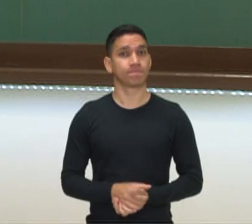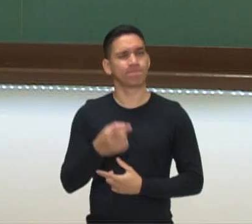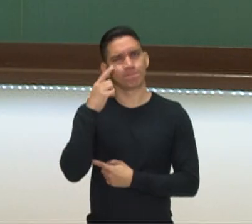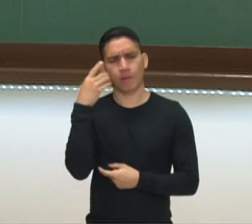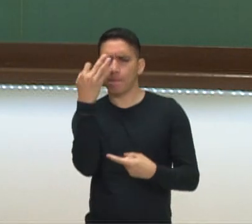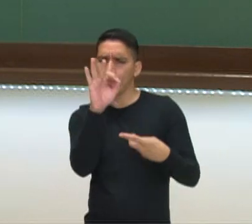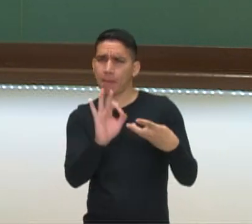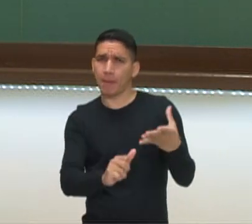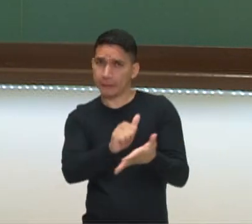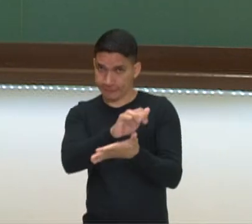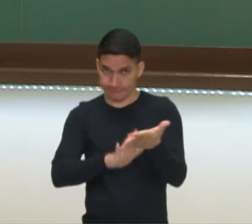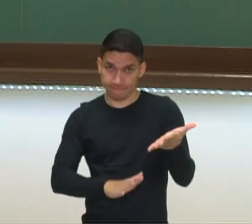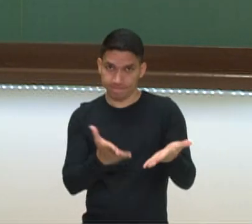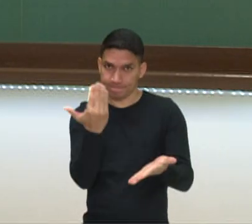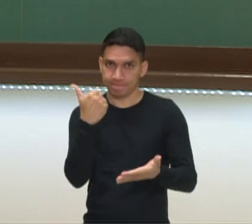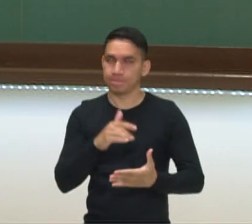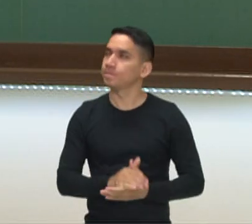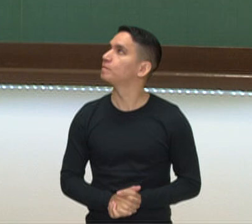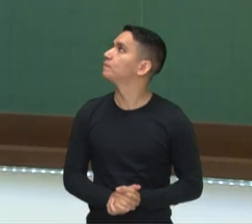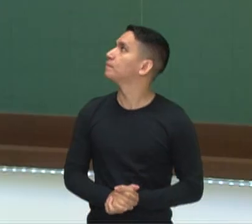Vamos fazer a correção da nossa atividade?